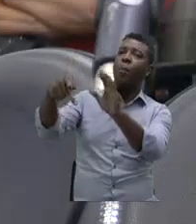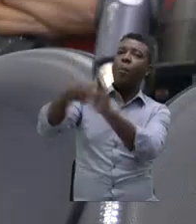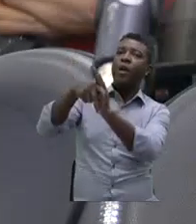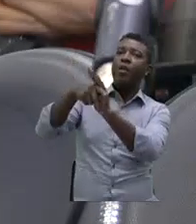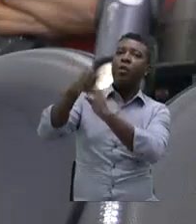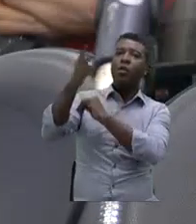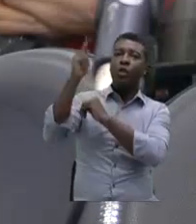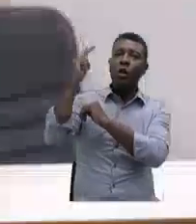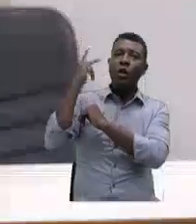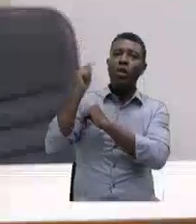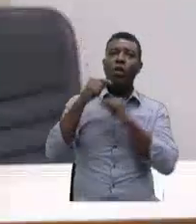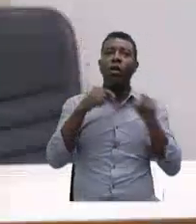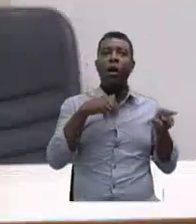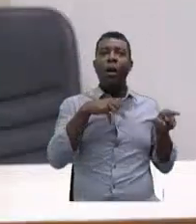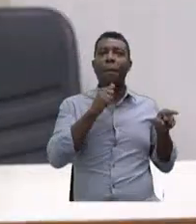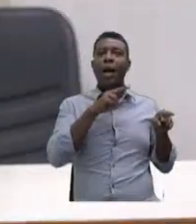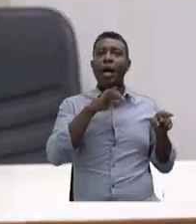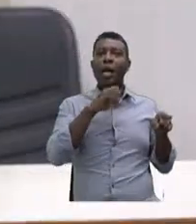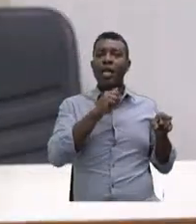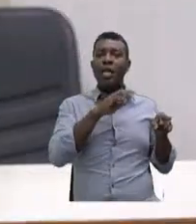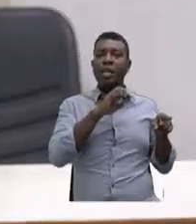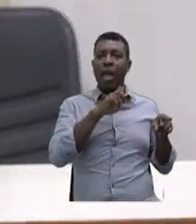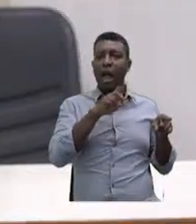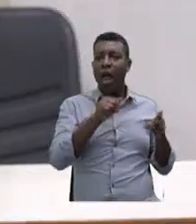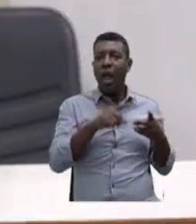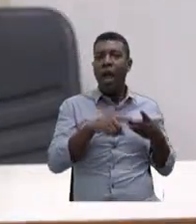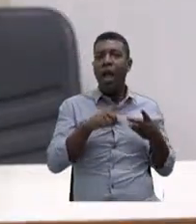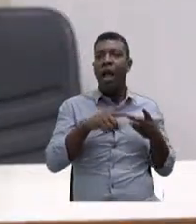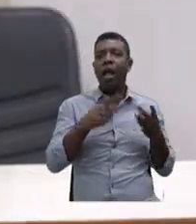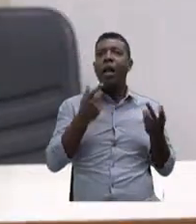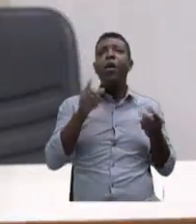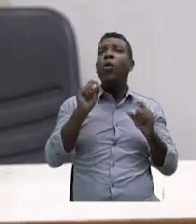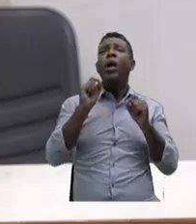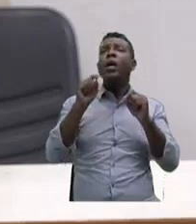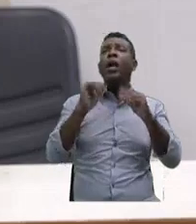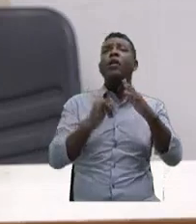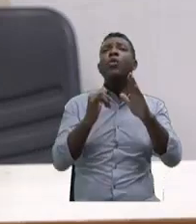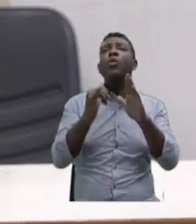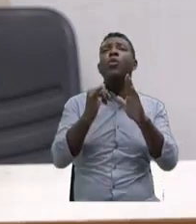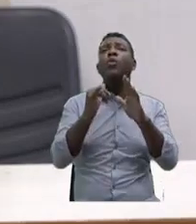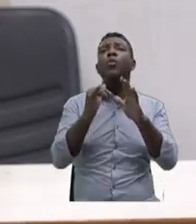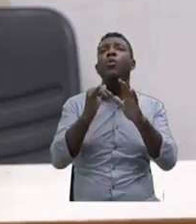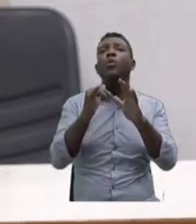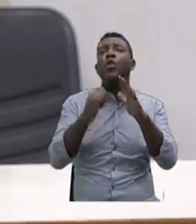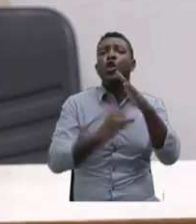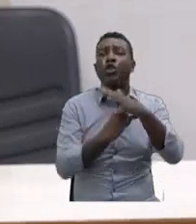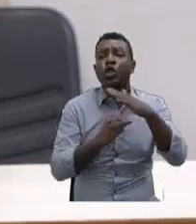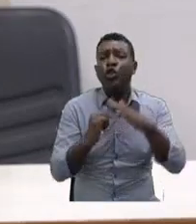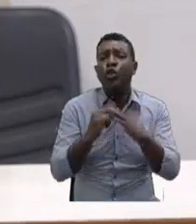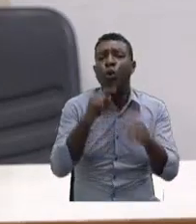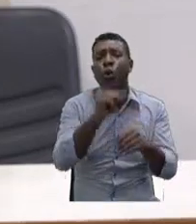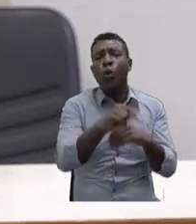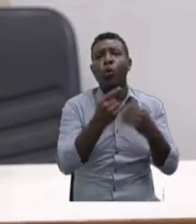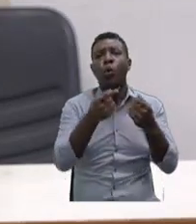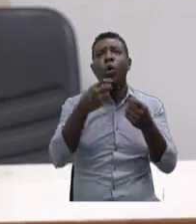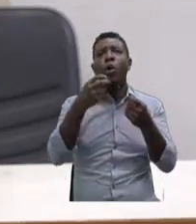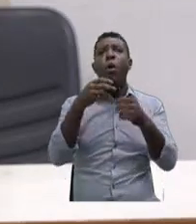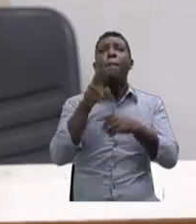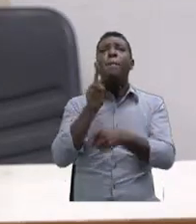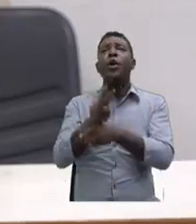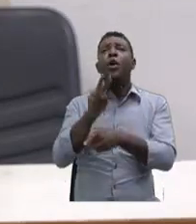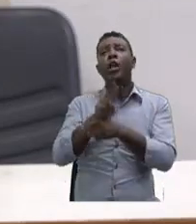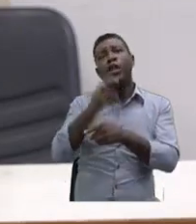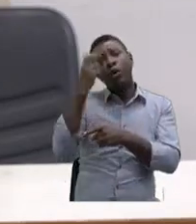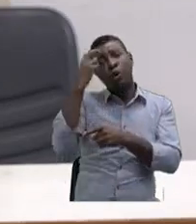e Milena, desde o princípio, sabe. O que é que o Instituto do Patrimônio Histórico protegeu de cultura negra até hoje,